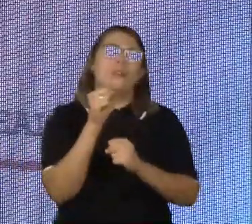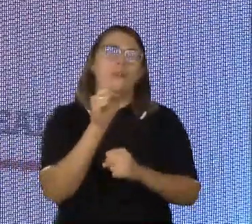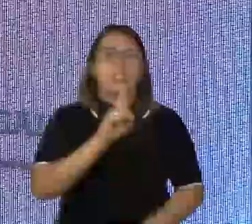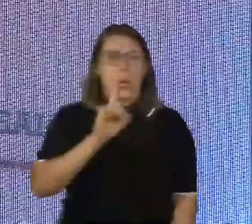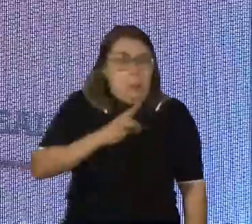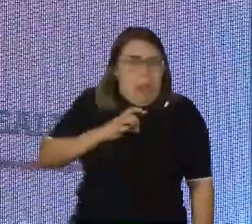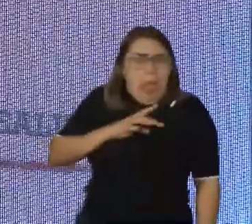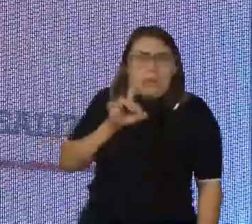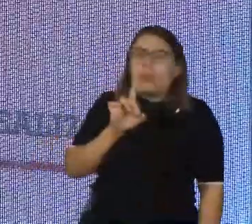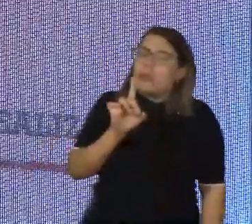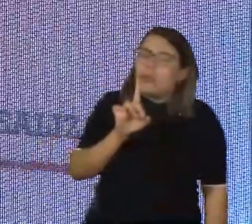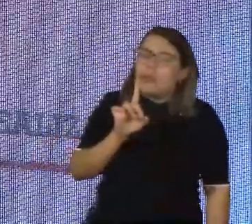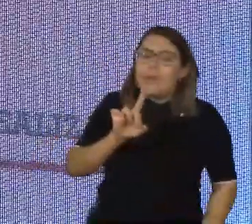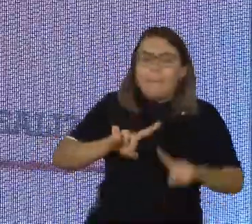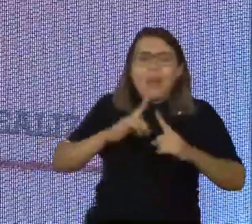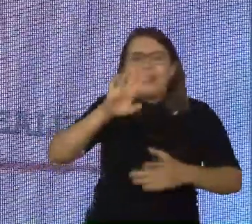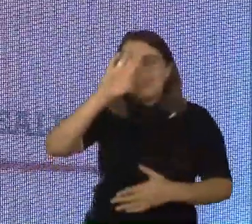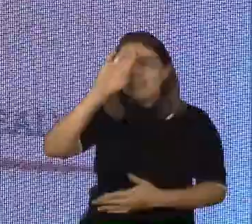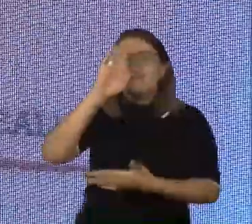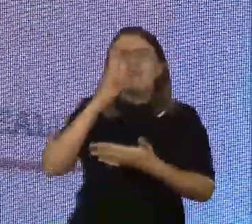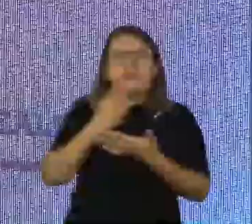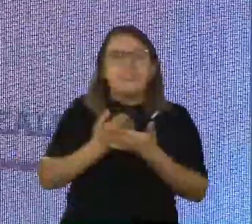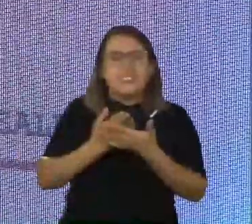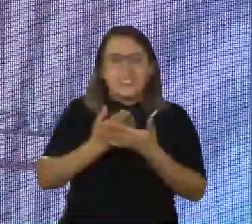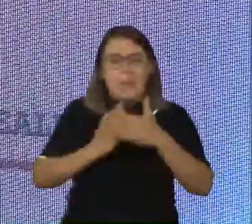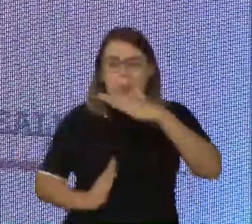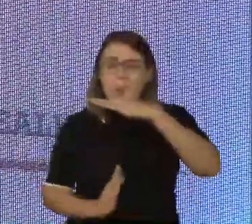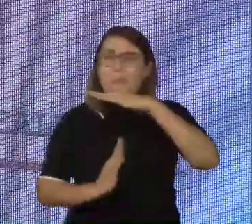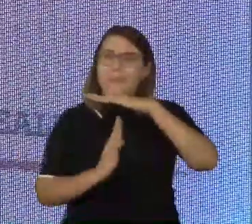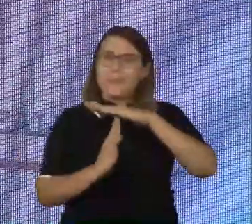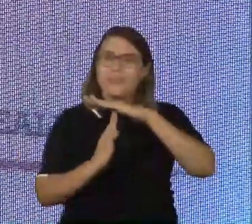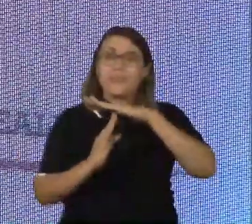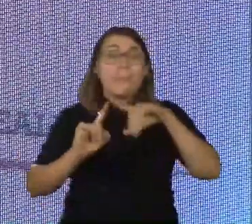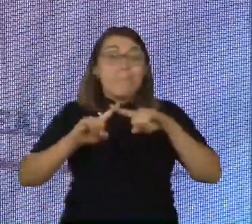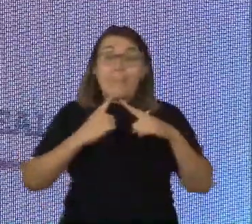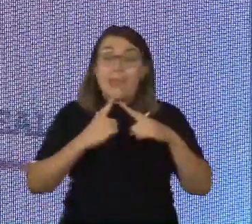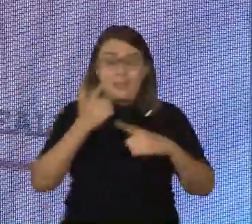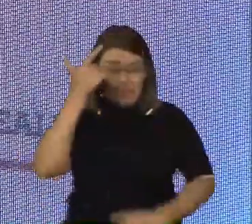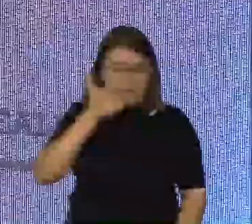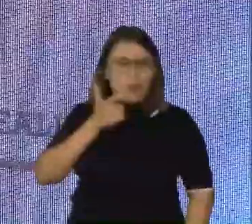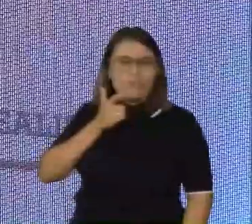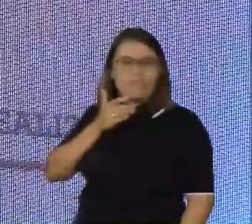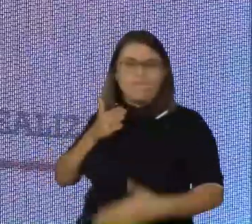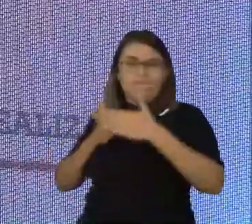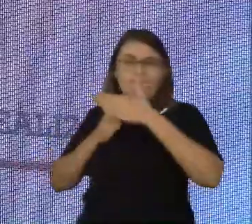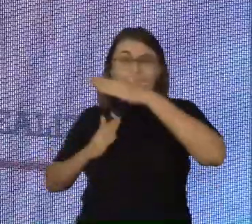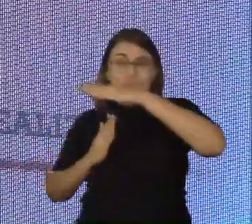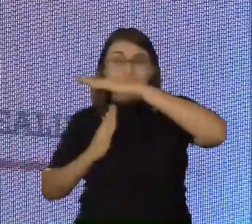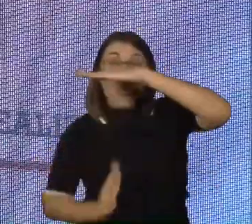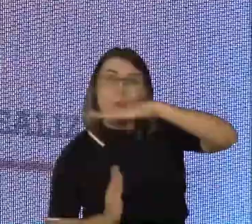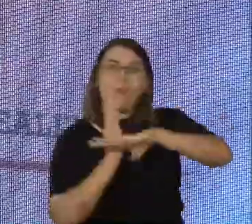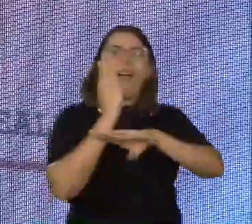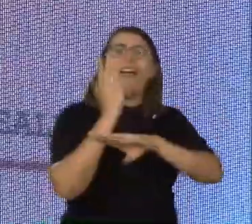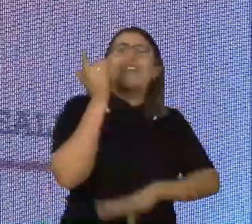temor. Que compreenda os meus limites, mas não use como impedimento. Um futuro que só